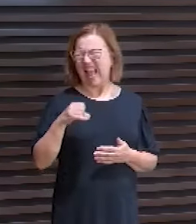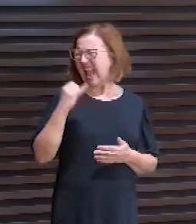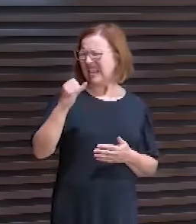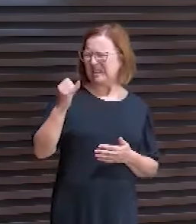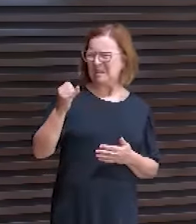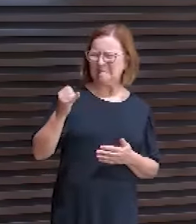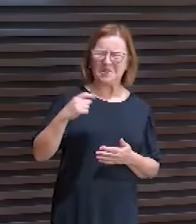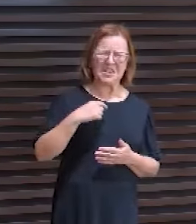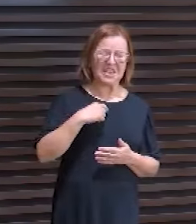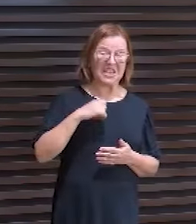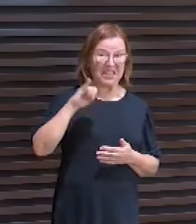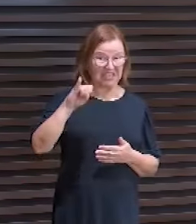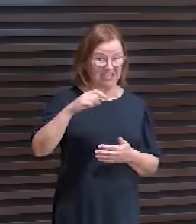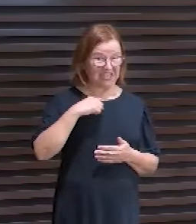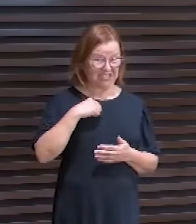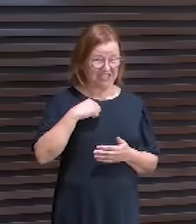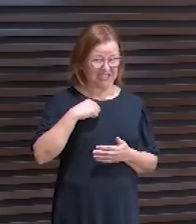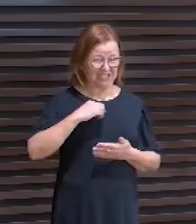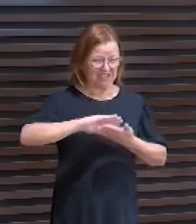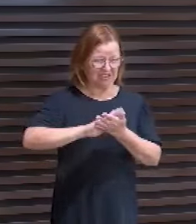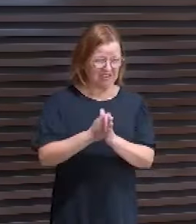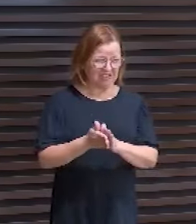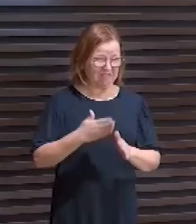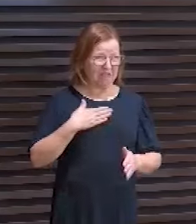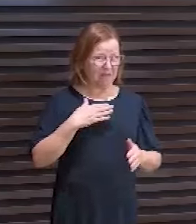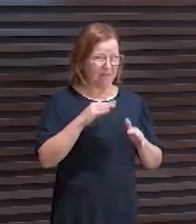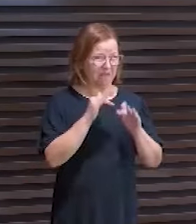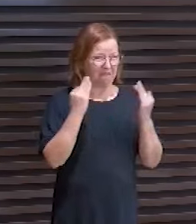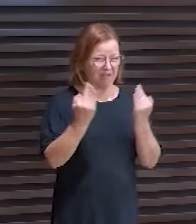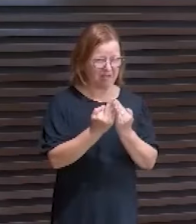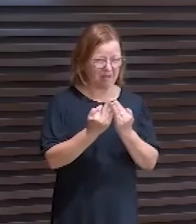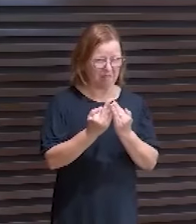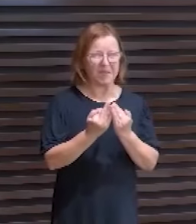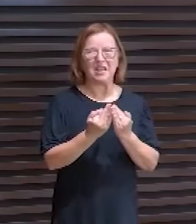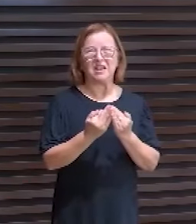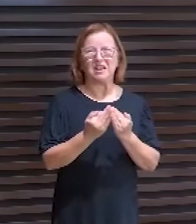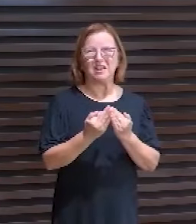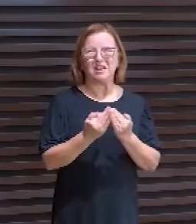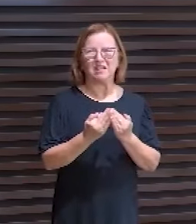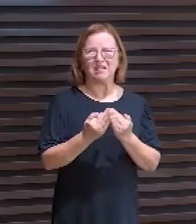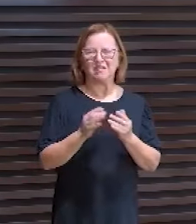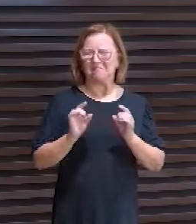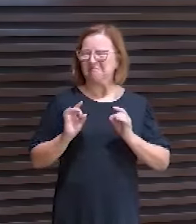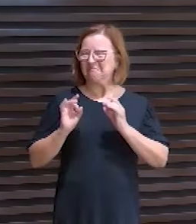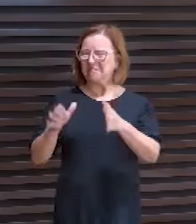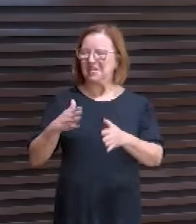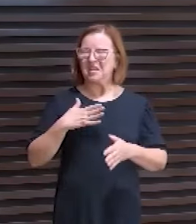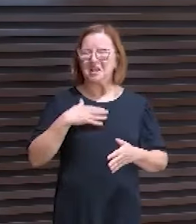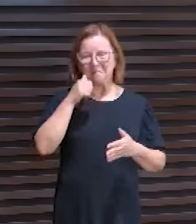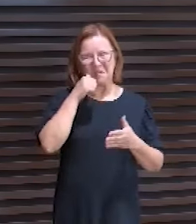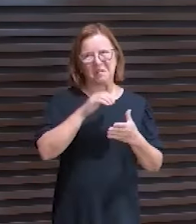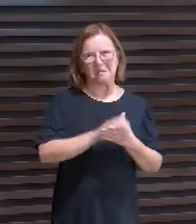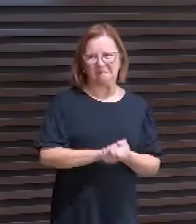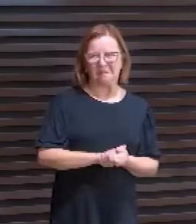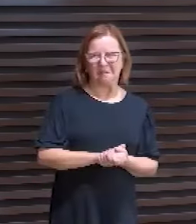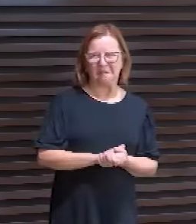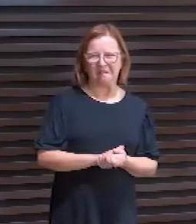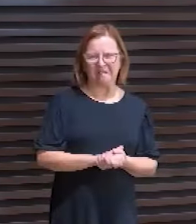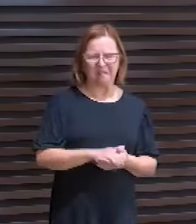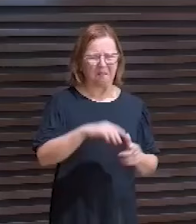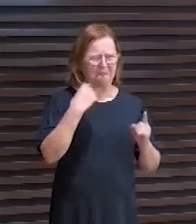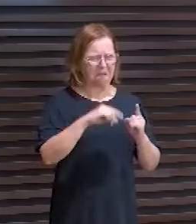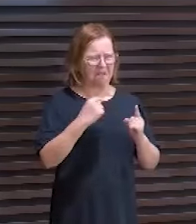se eu abandono a minha esposa ou maltrato meus filhos ou meus pais o meu eu prefere e